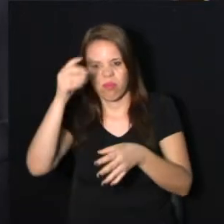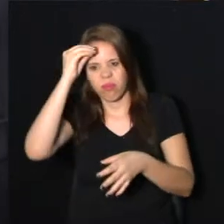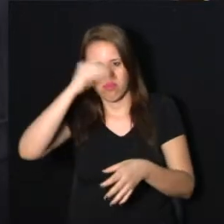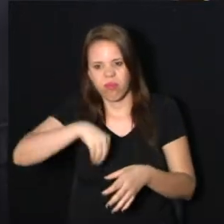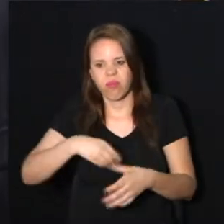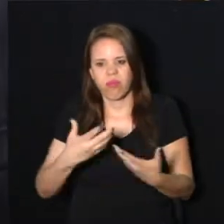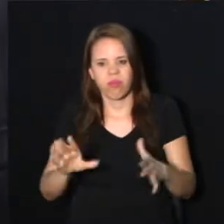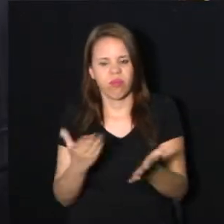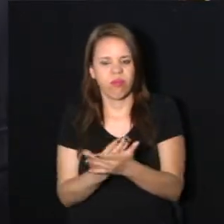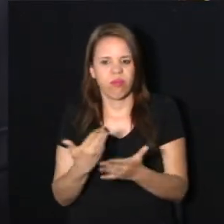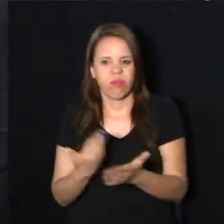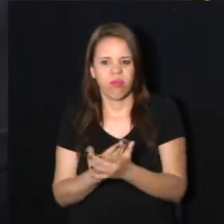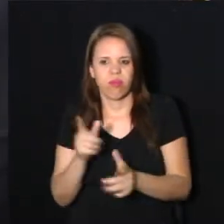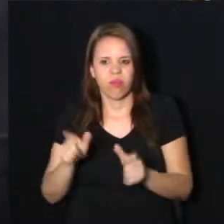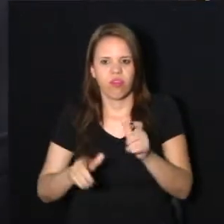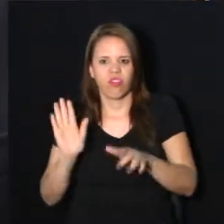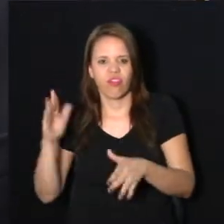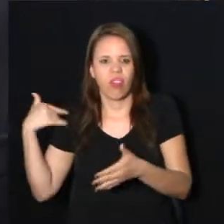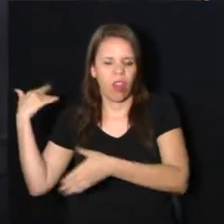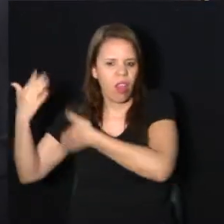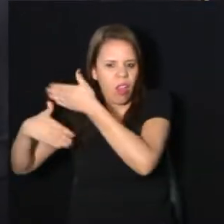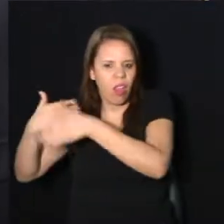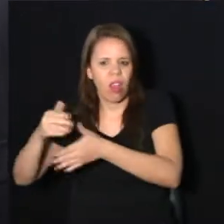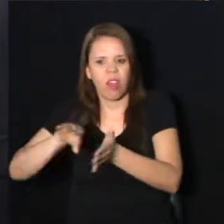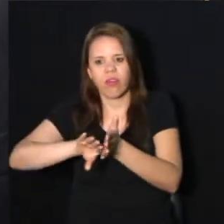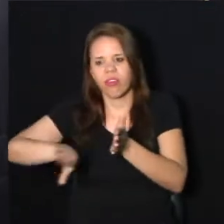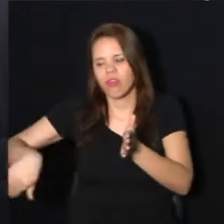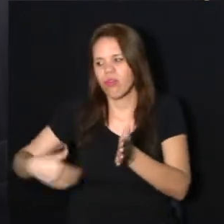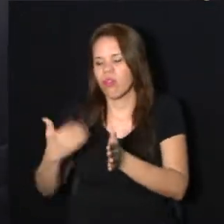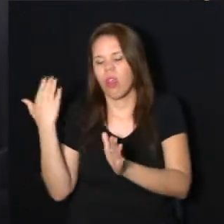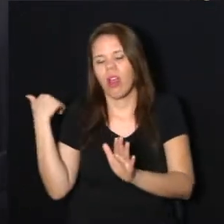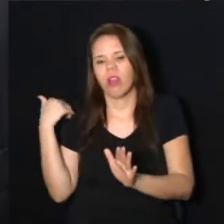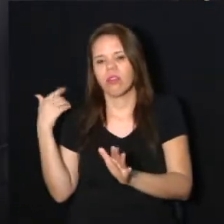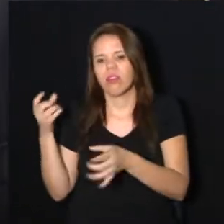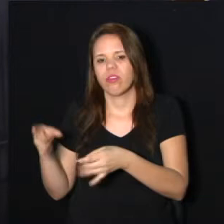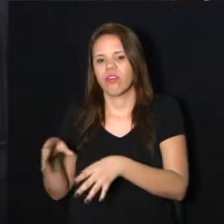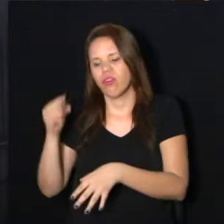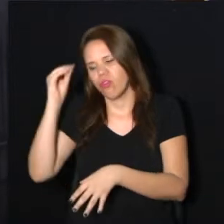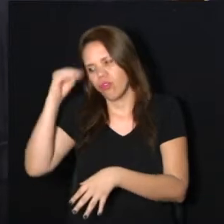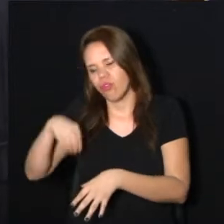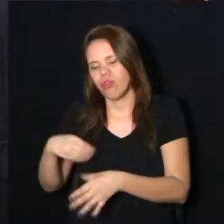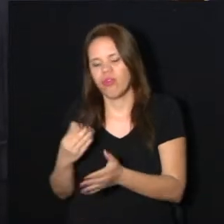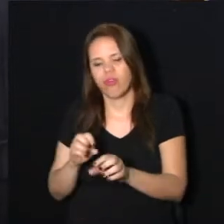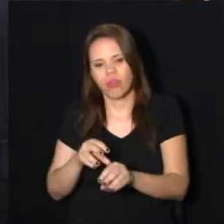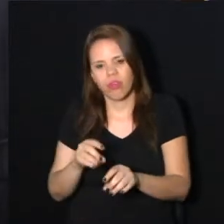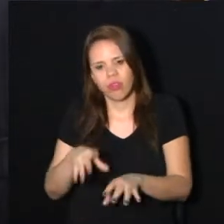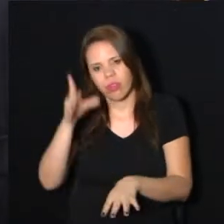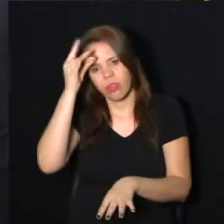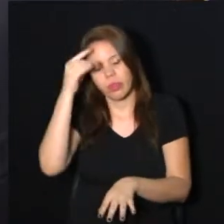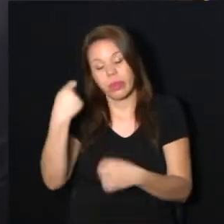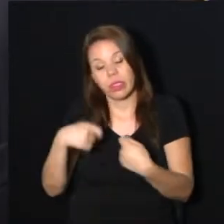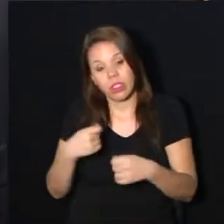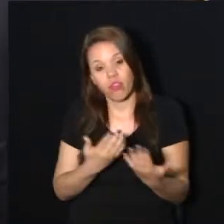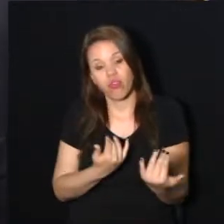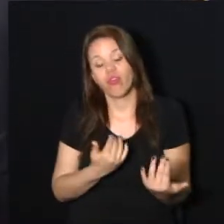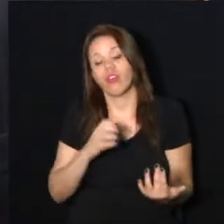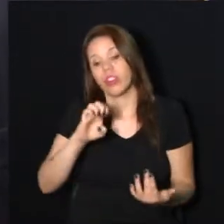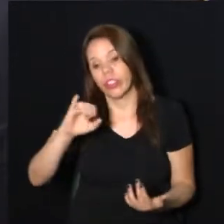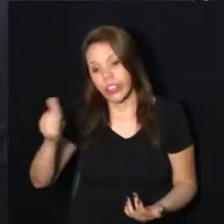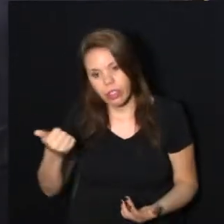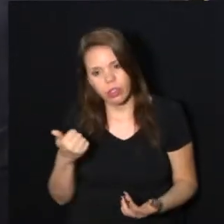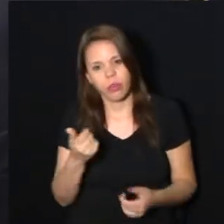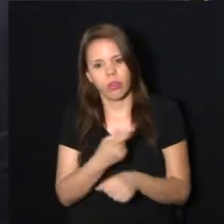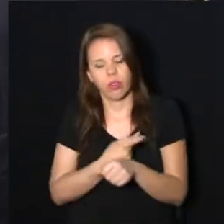adultos, pessoas que historicamente já foram excluídas da educação e que precisam da educação de jovens e adultos, de procurar a